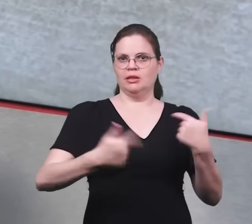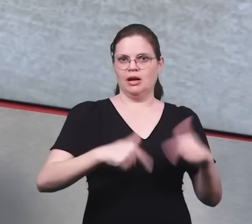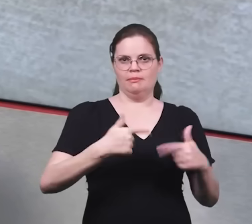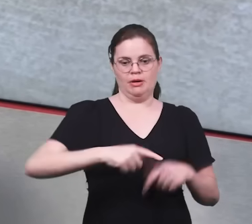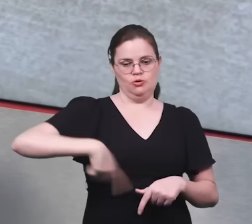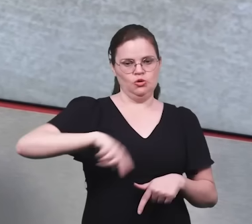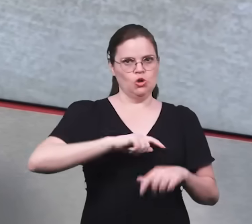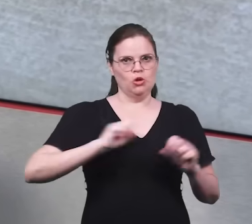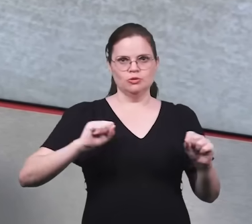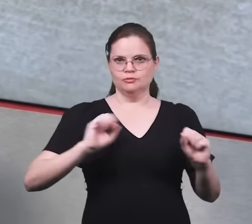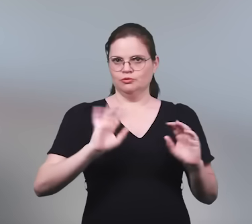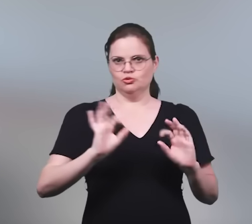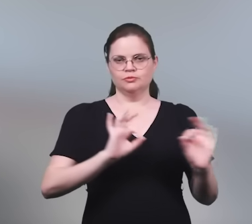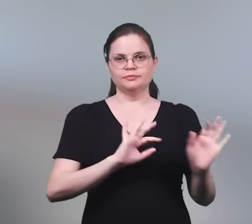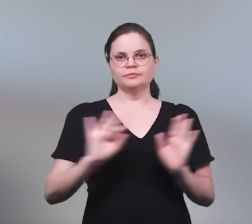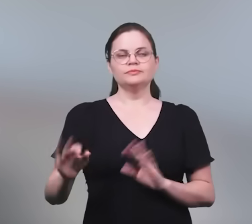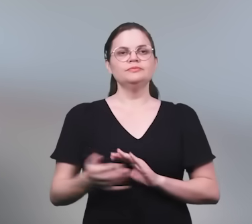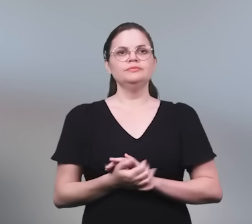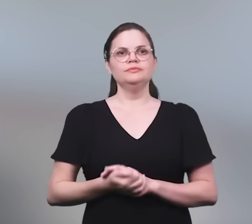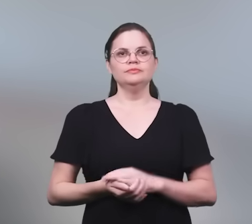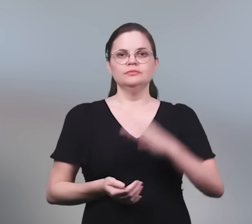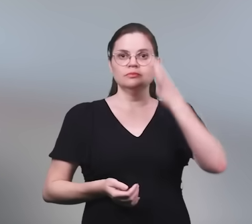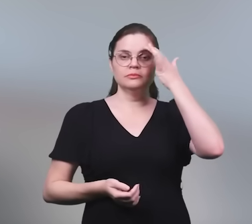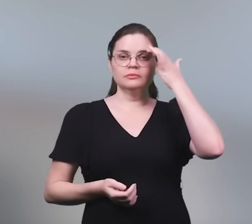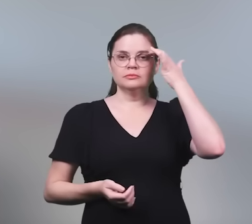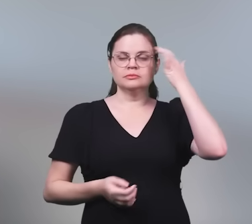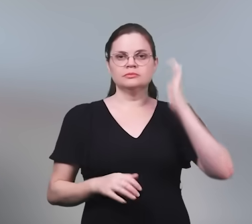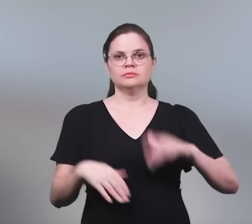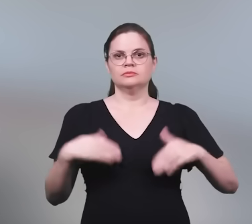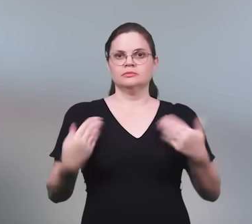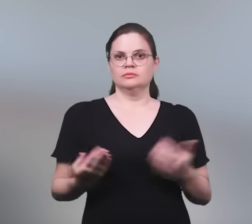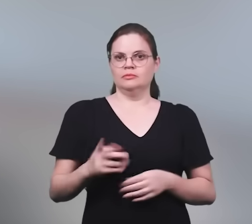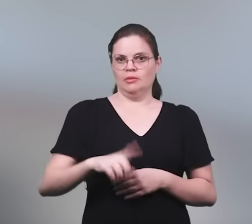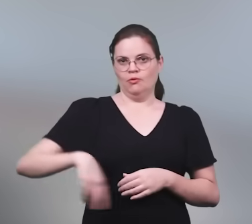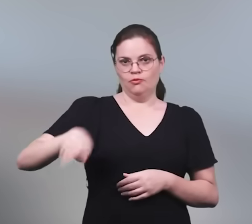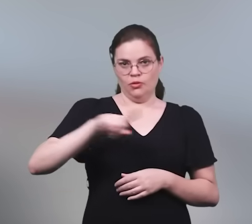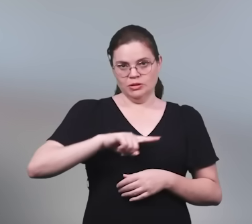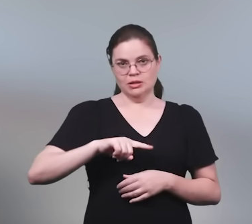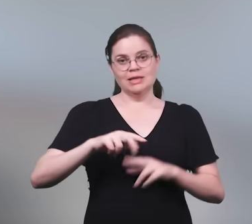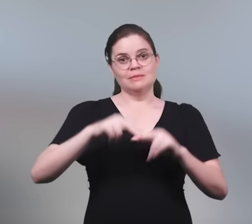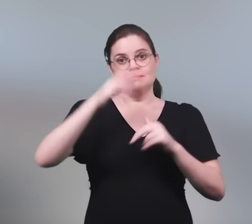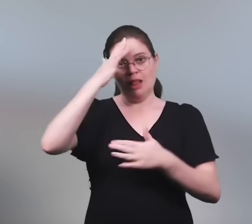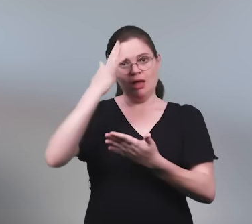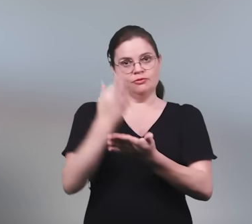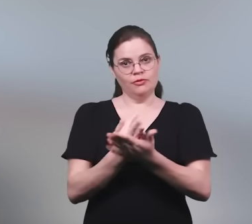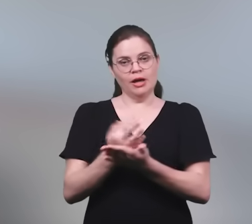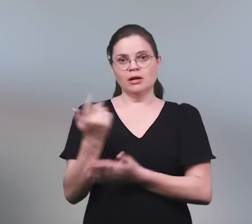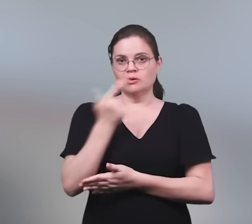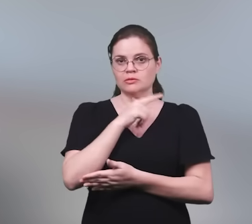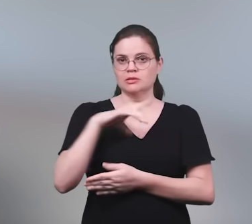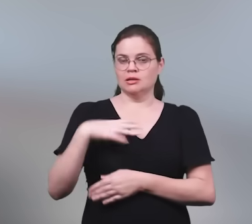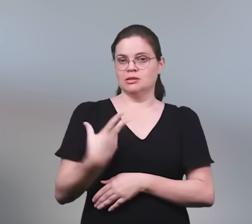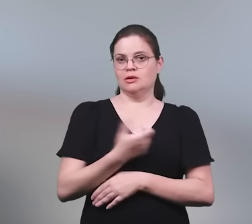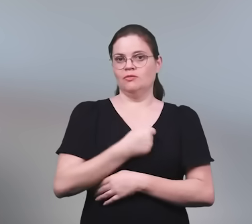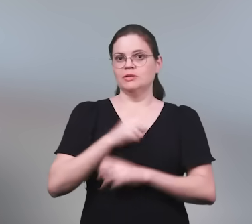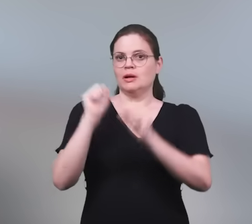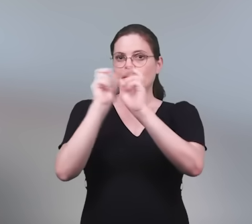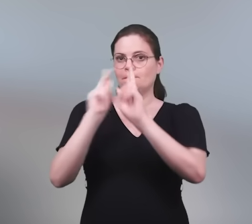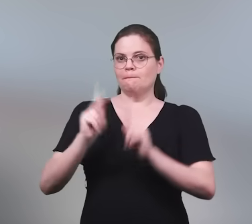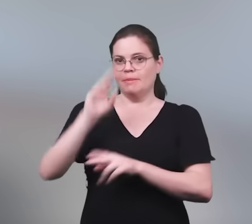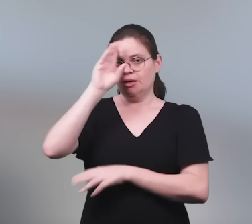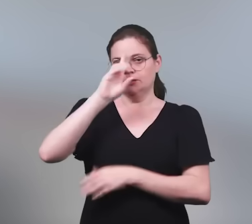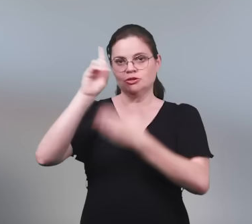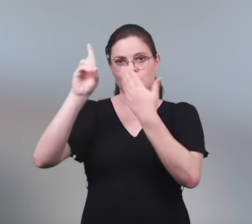fala. Ele diz assim: porque justificados, pois, por meio da fé, tenhamos paz com Deus,